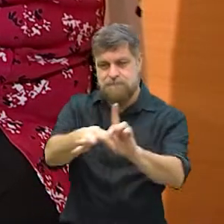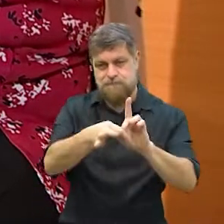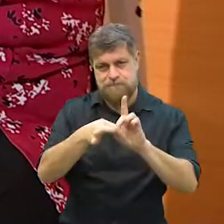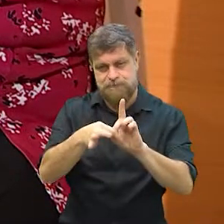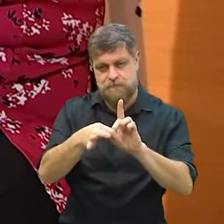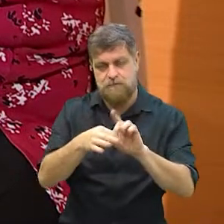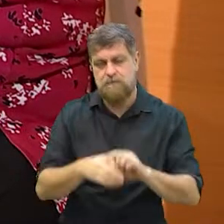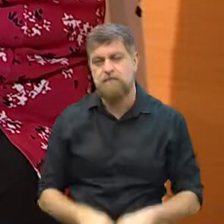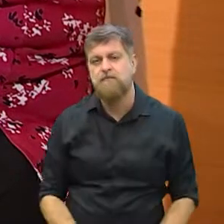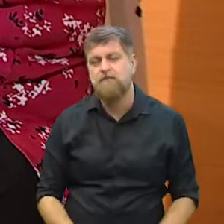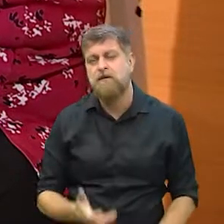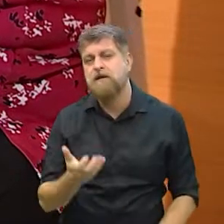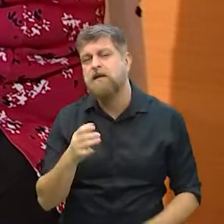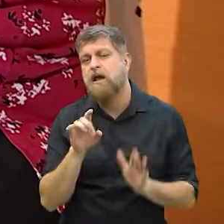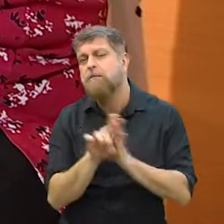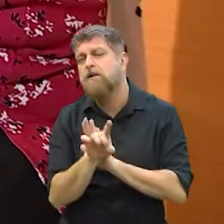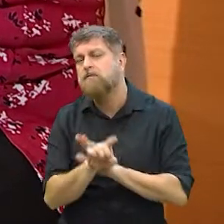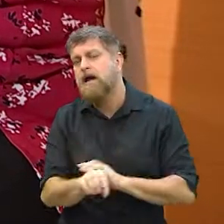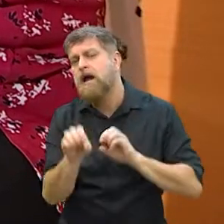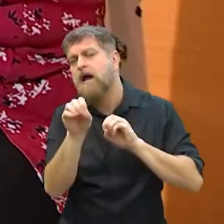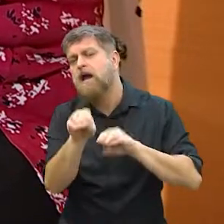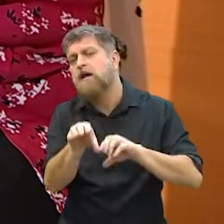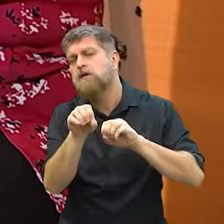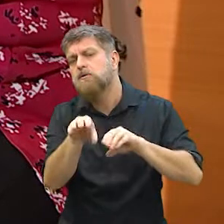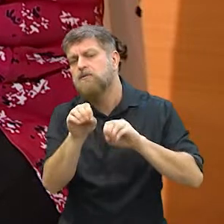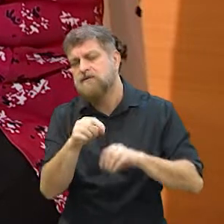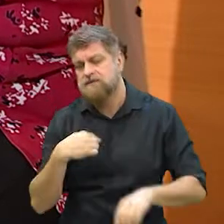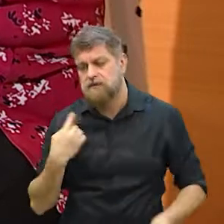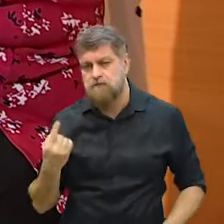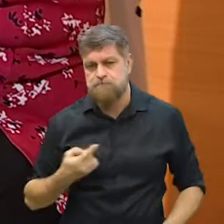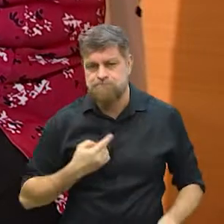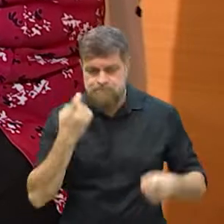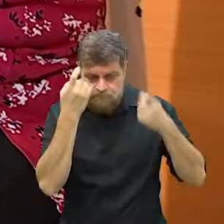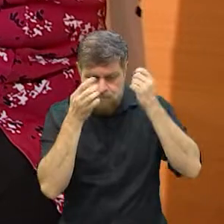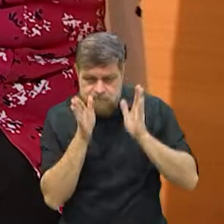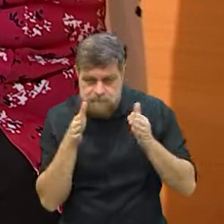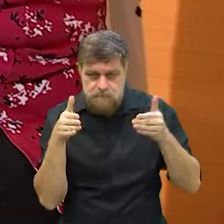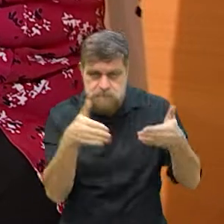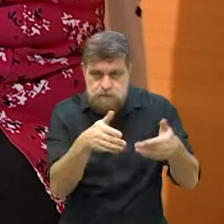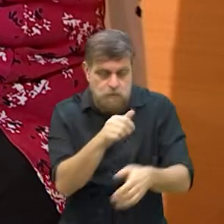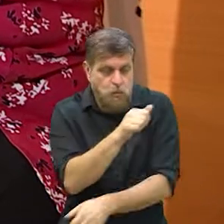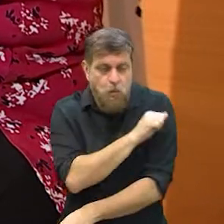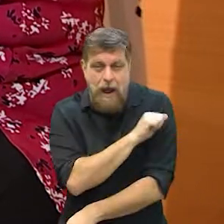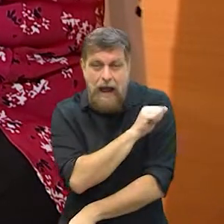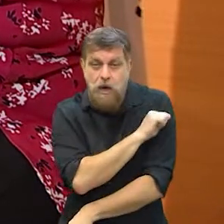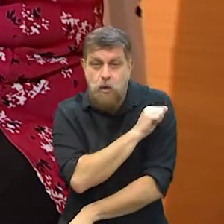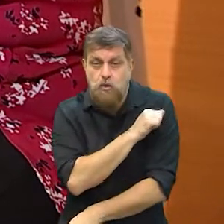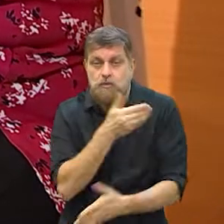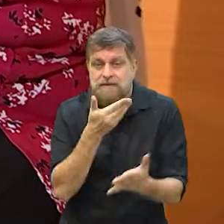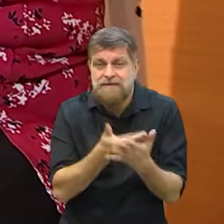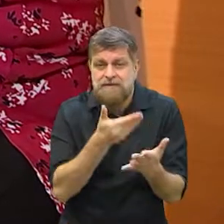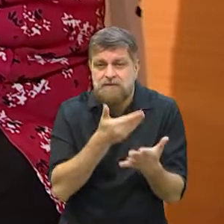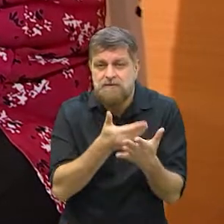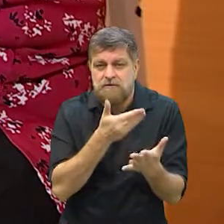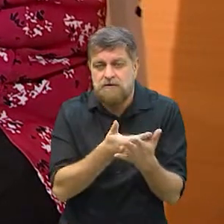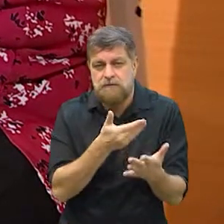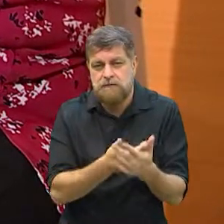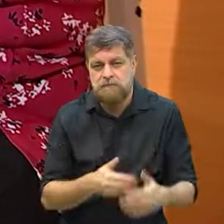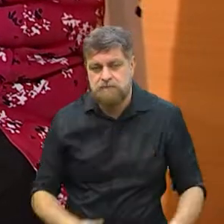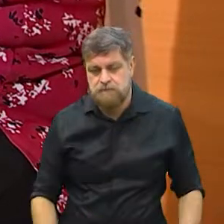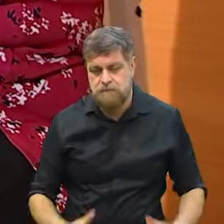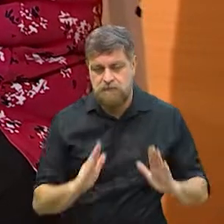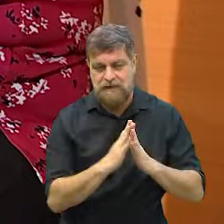área. Educação. O município também precisa estar mais perto desses alunos, desses estudantes,